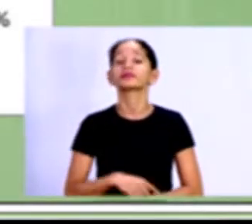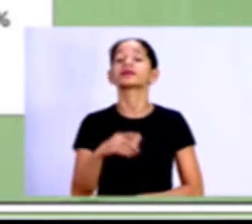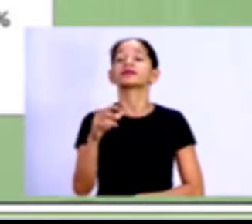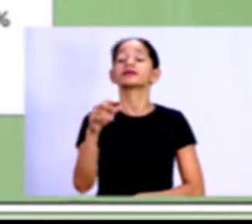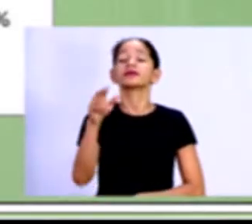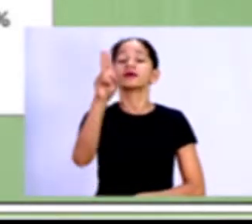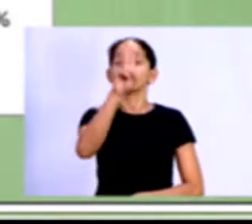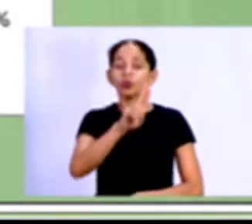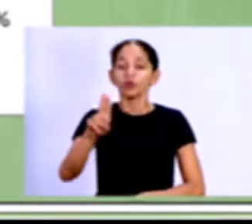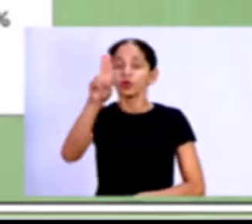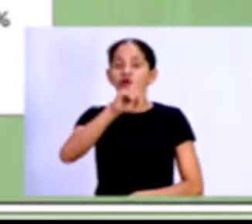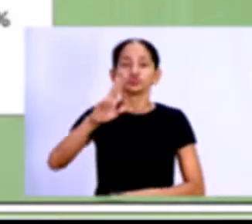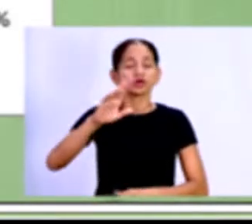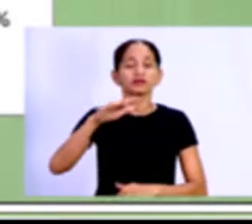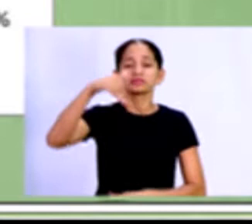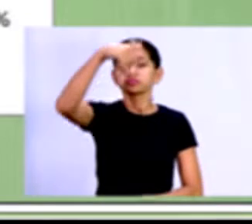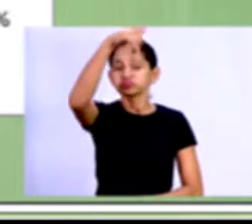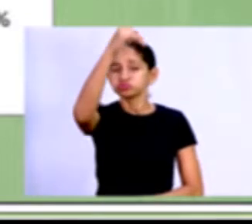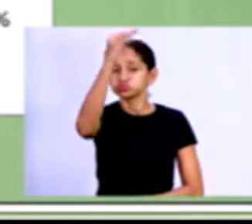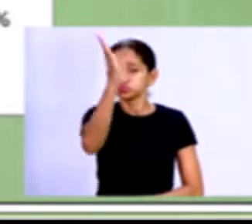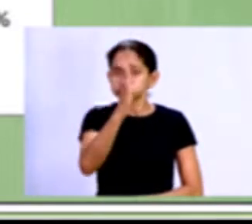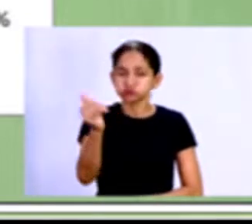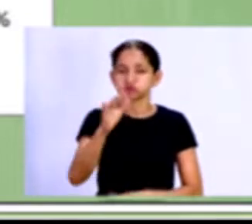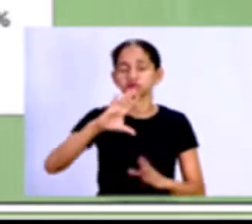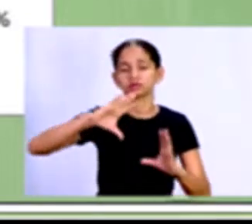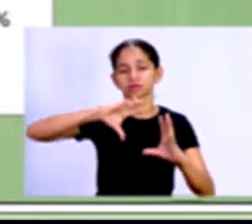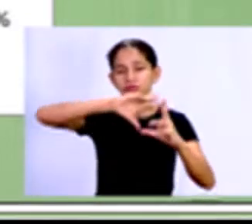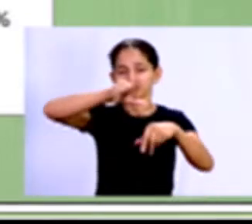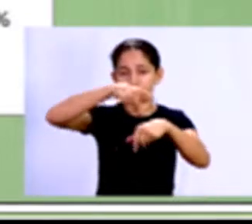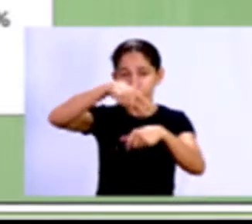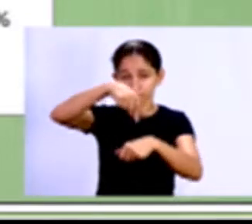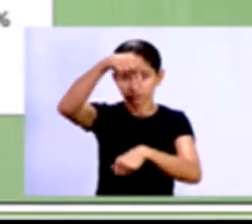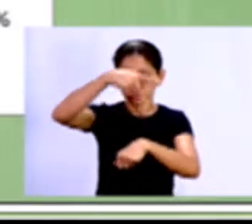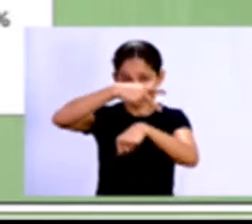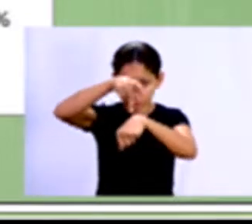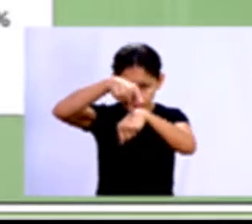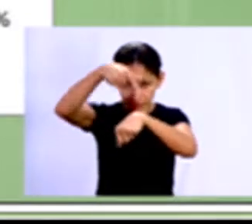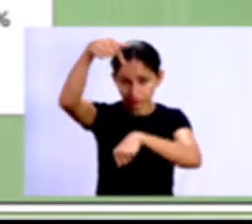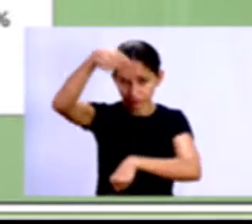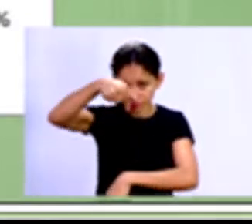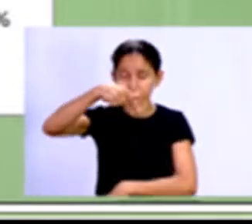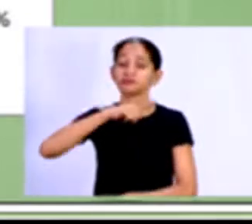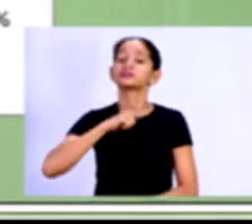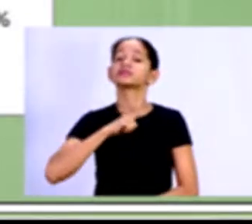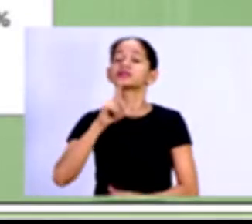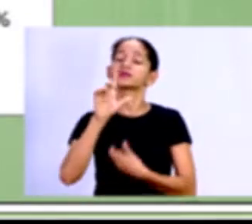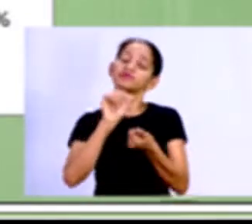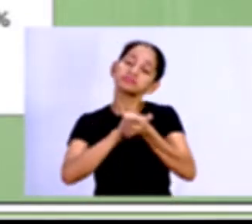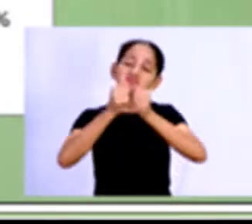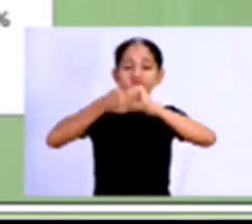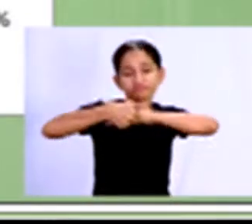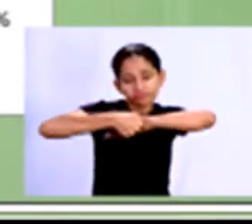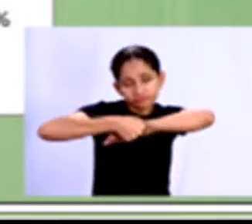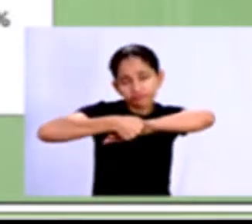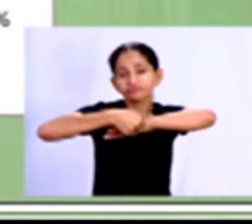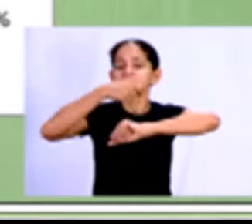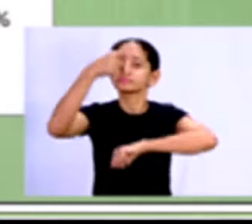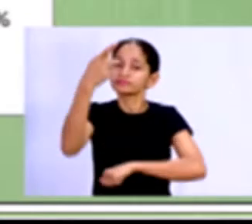Usuários da internet no Brasil. Essa fonte aqui, ela é de Pinho e Moraes, que foi adaptada, né,